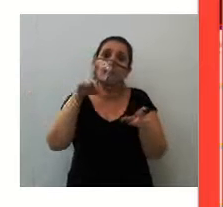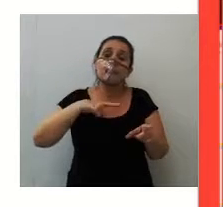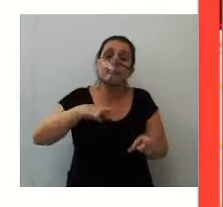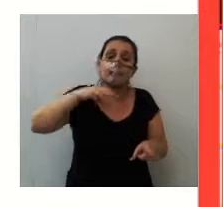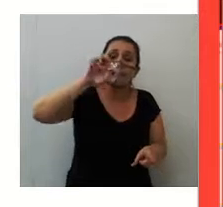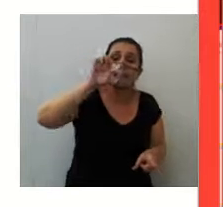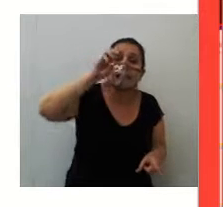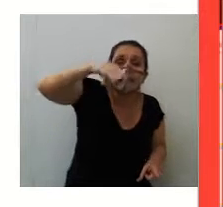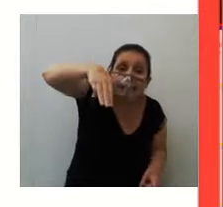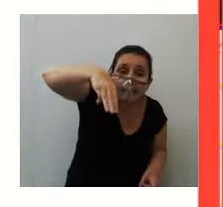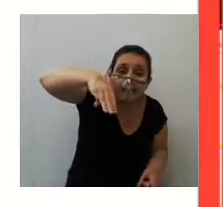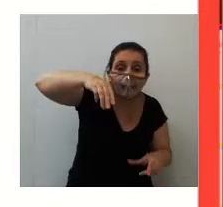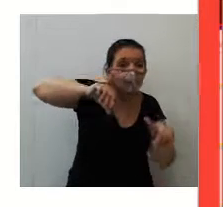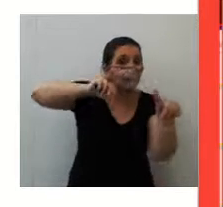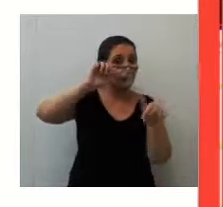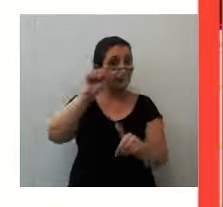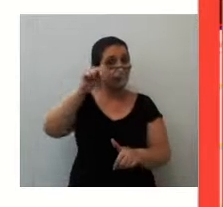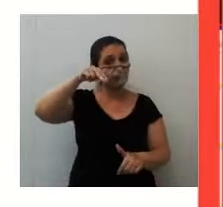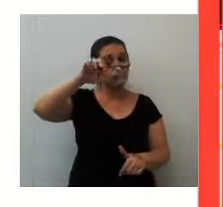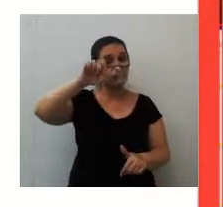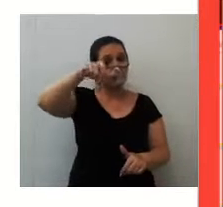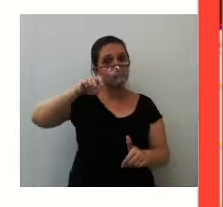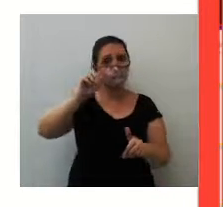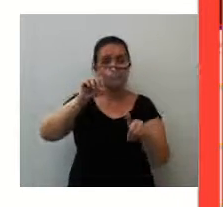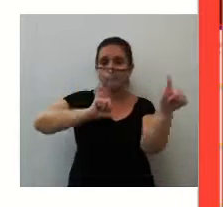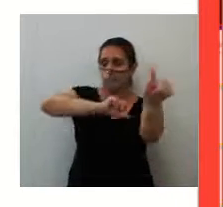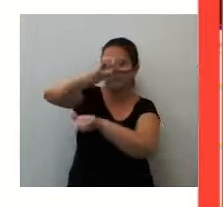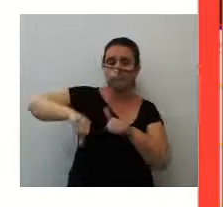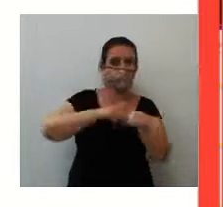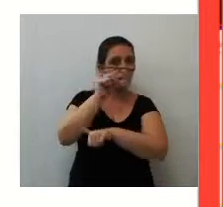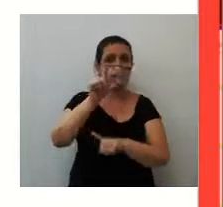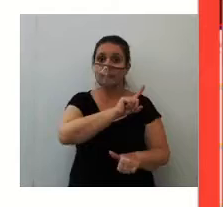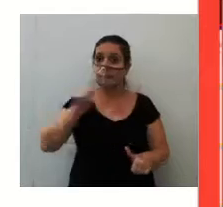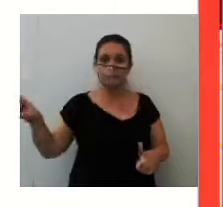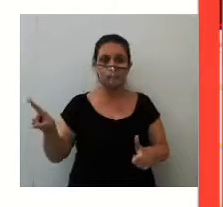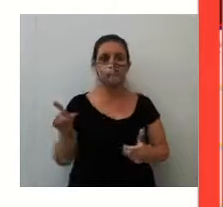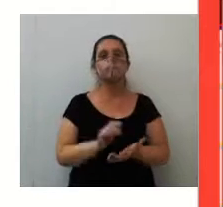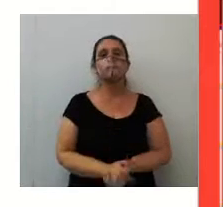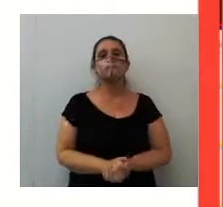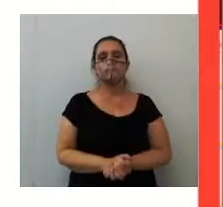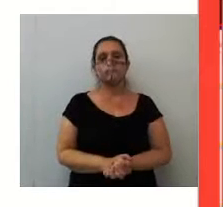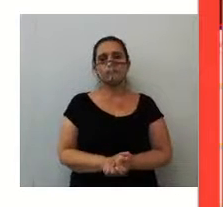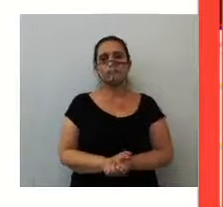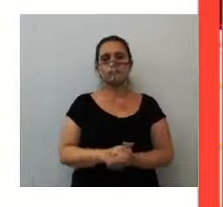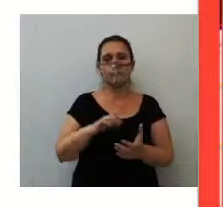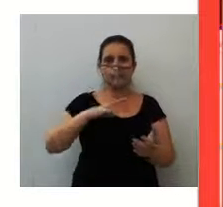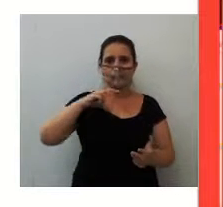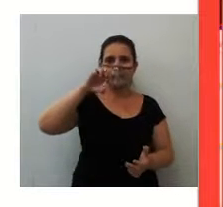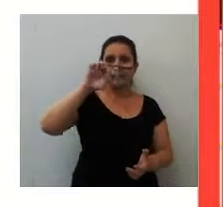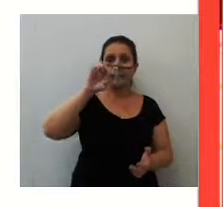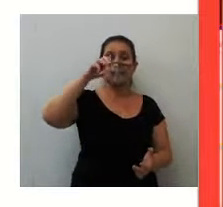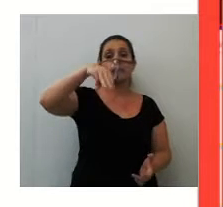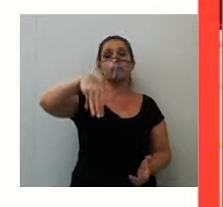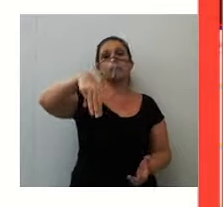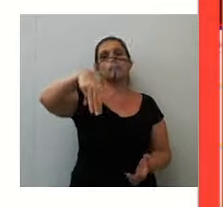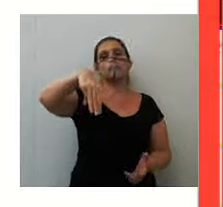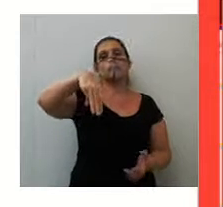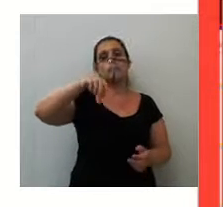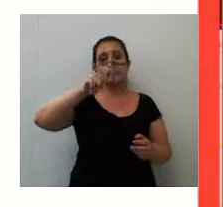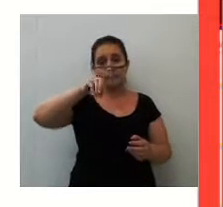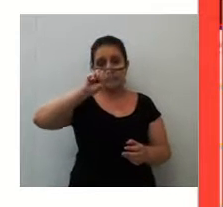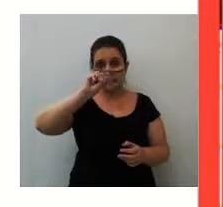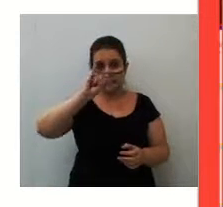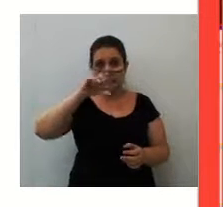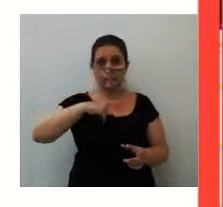feminino olá tá no plural feminino luiz porque em a é porque eu coloquei a preposição em a